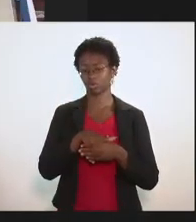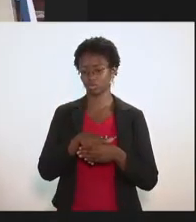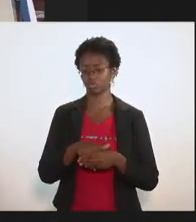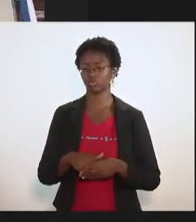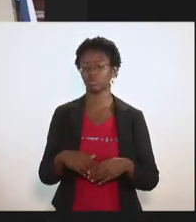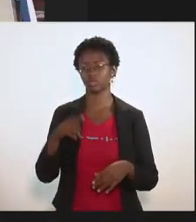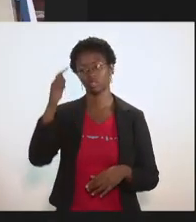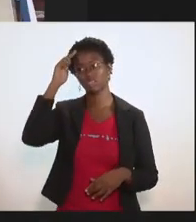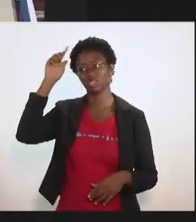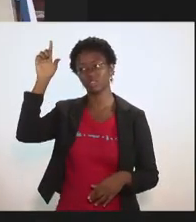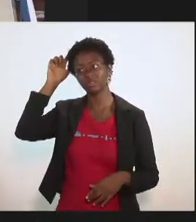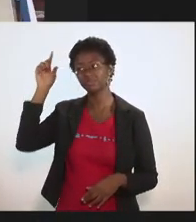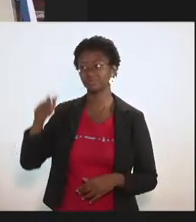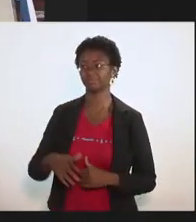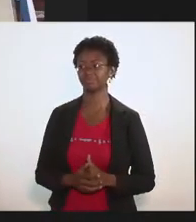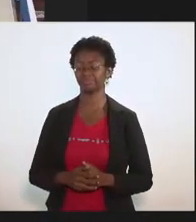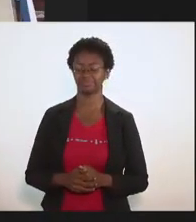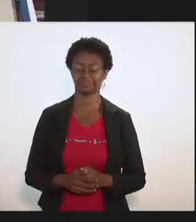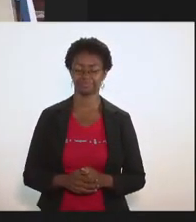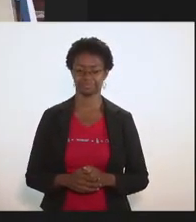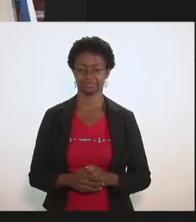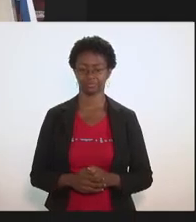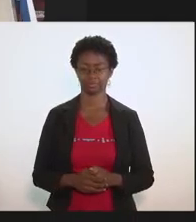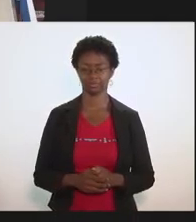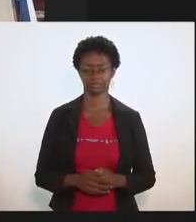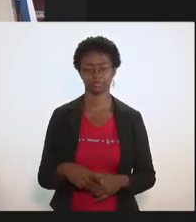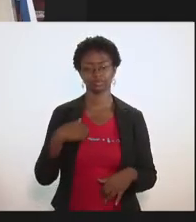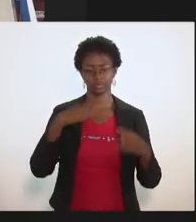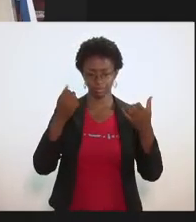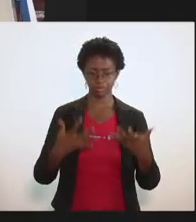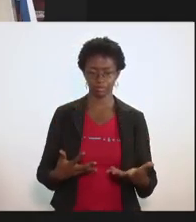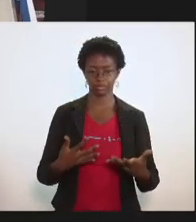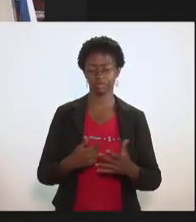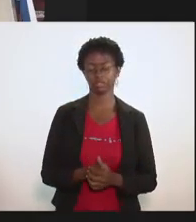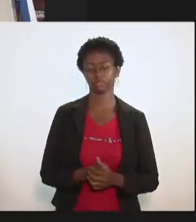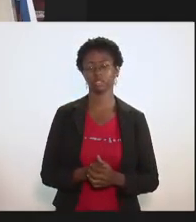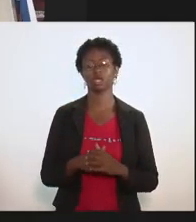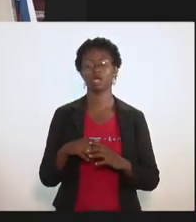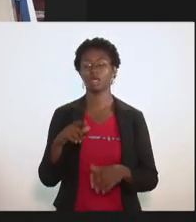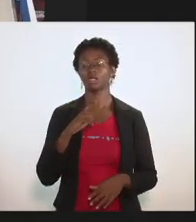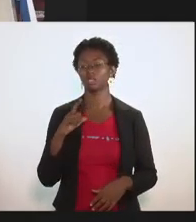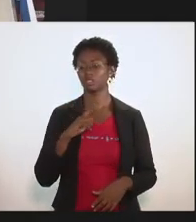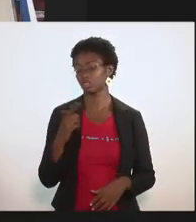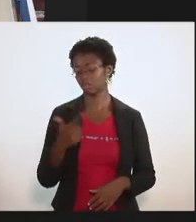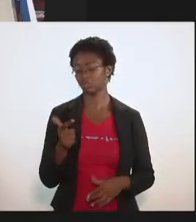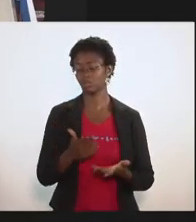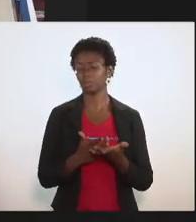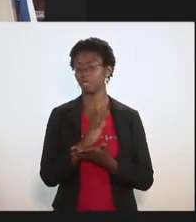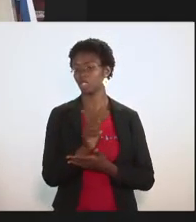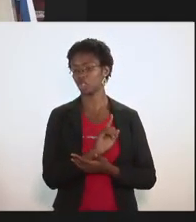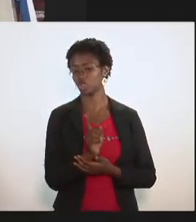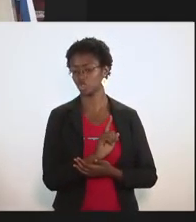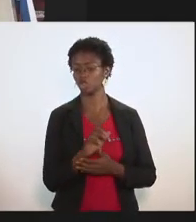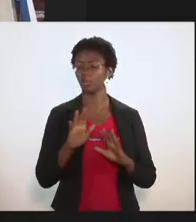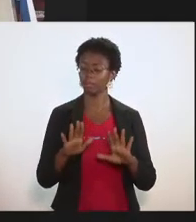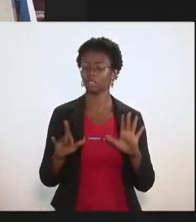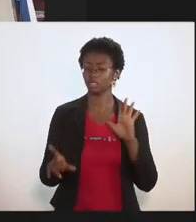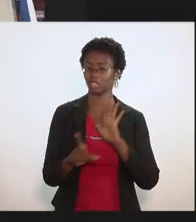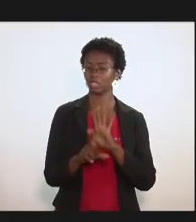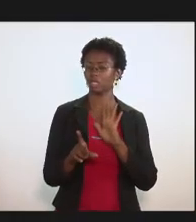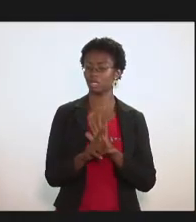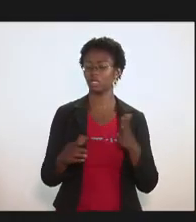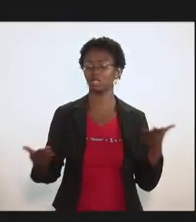constitucionalidade. Pedido de vista, senhor presidente. Deputado Luiz Paulo, pedido de vista, ressaltando, deputado Mink, em outra ocasião já tinha feito pedido de vista,